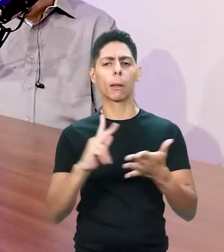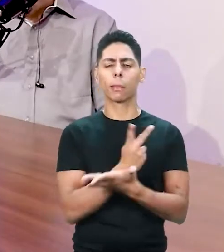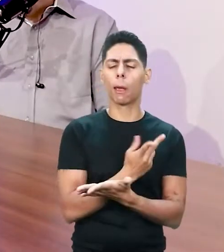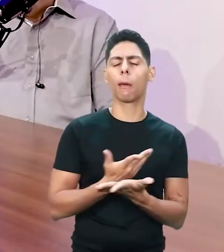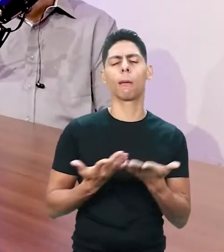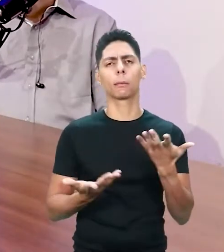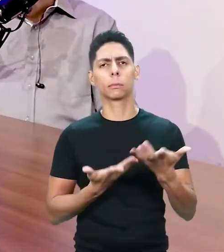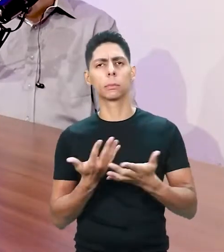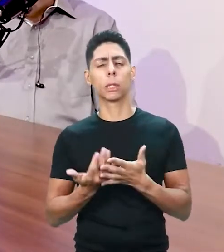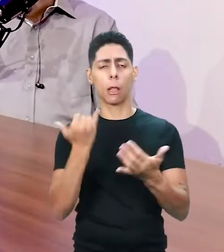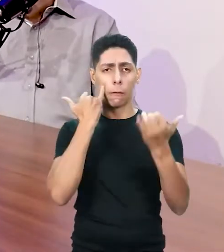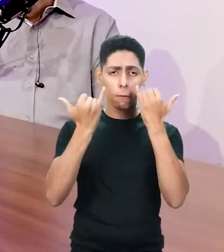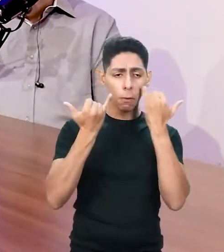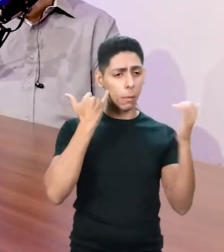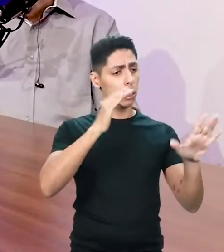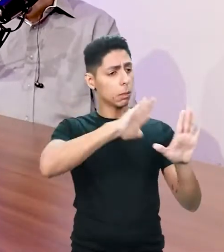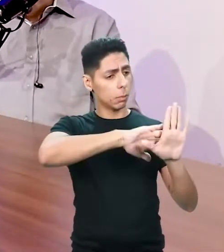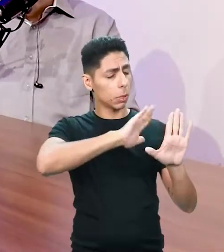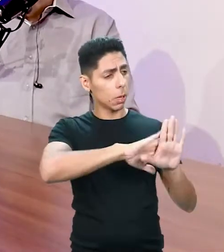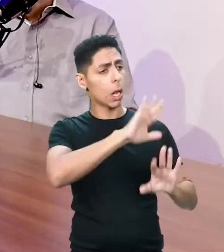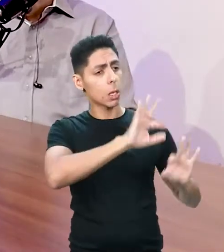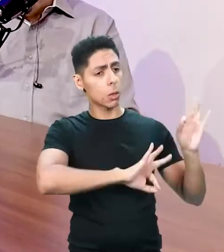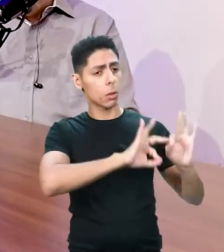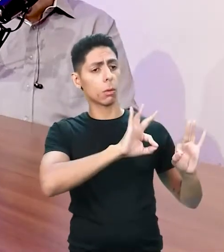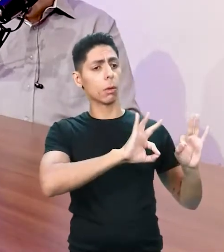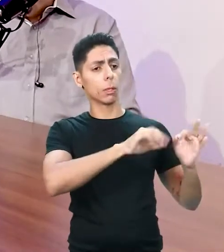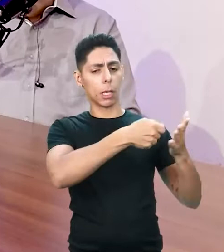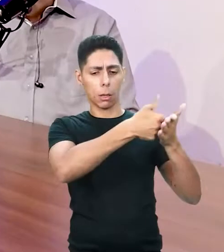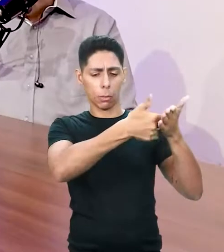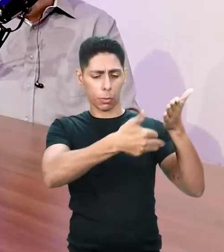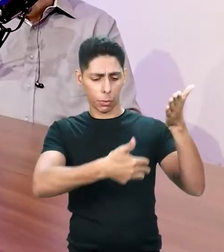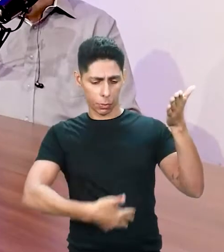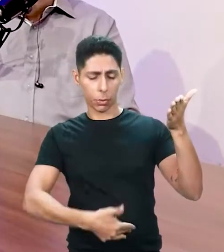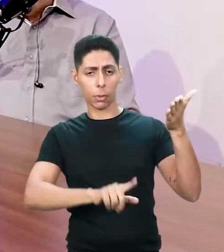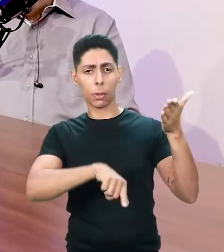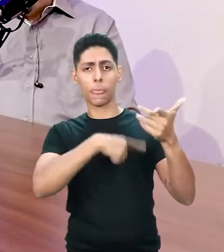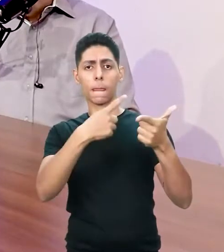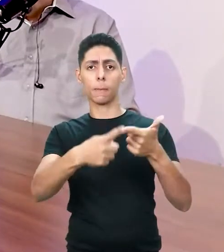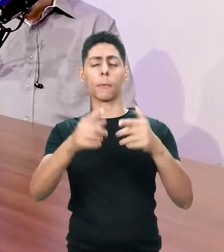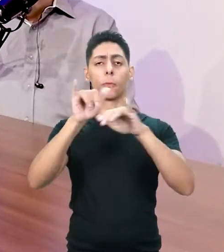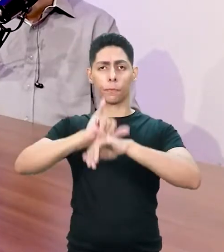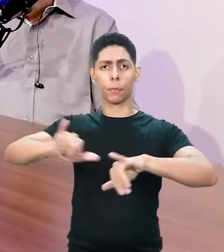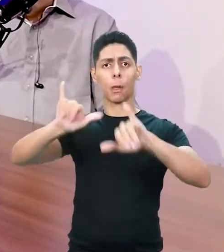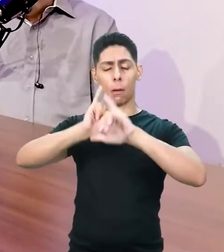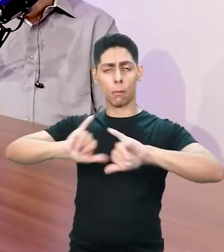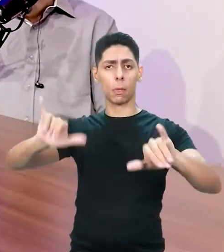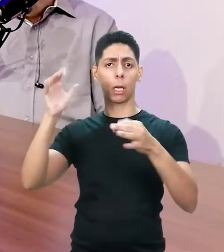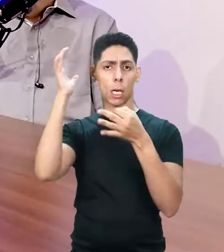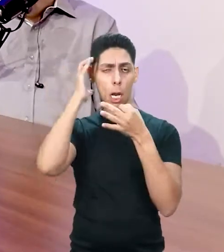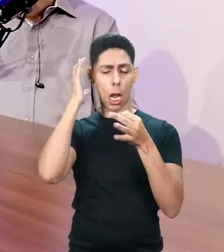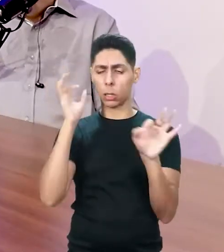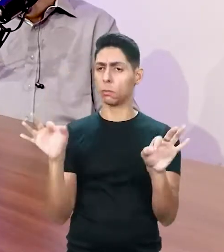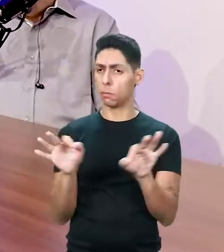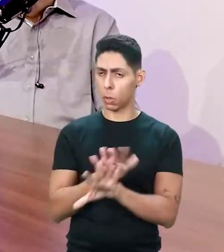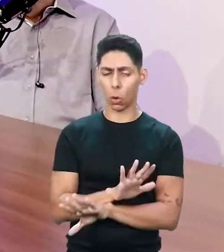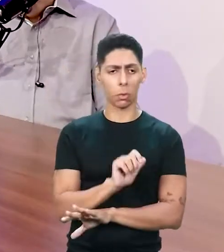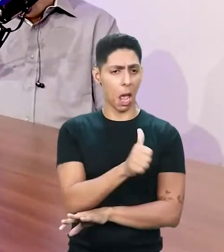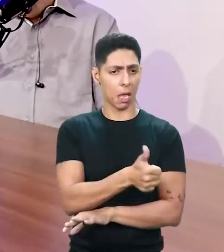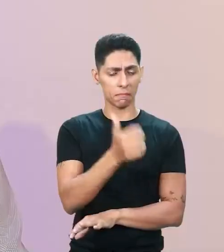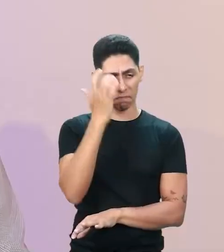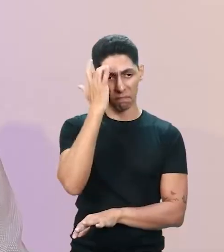aquelas informações de bastidores, organiza em boletins e transmite para o rádio. Ok, até aí tudo